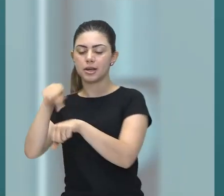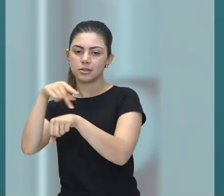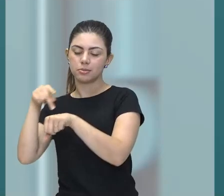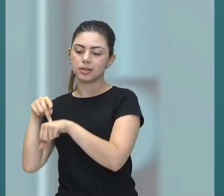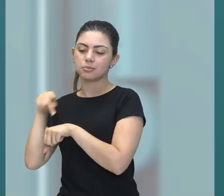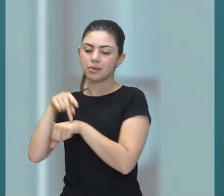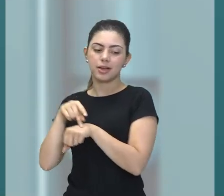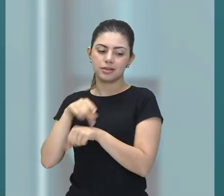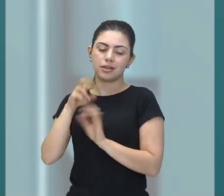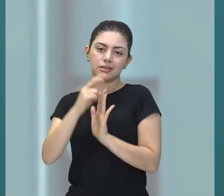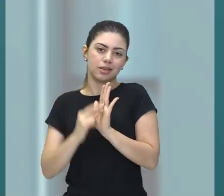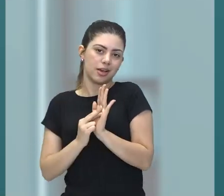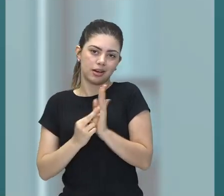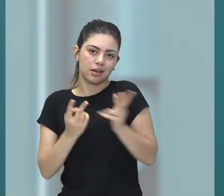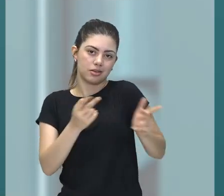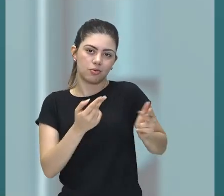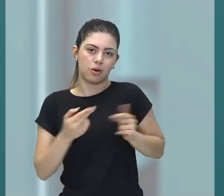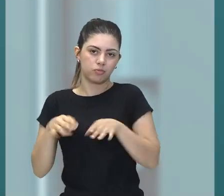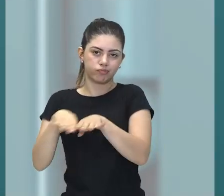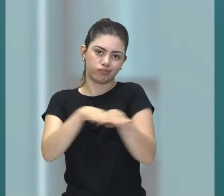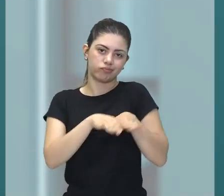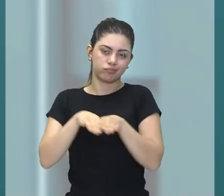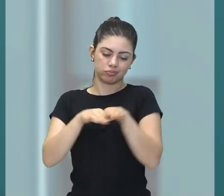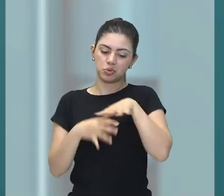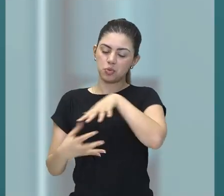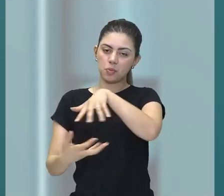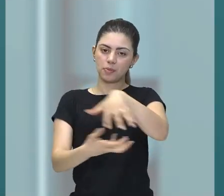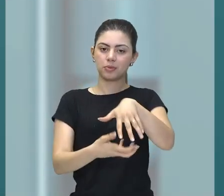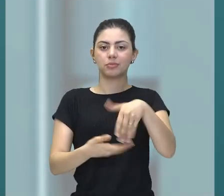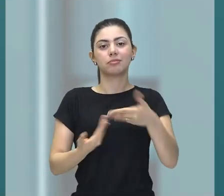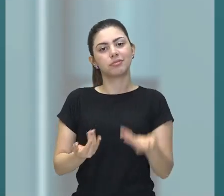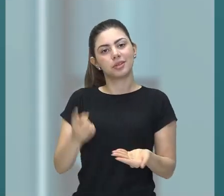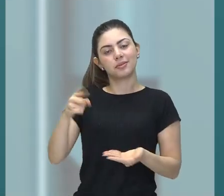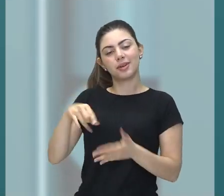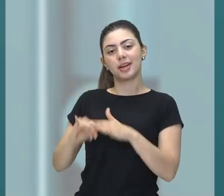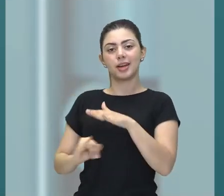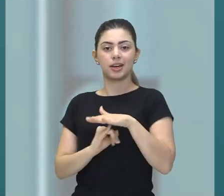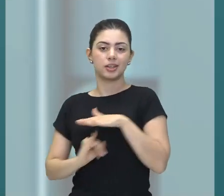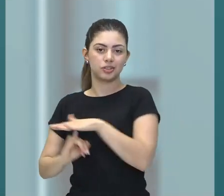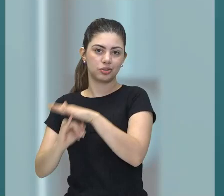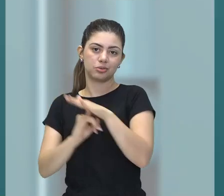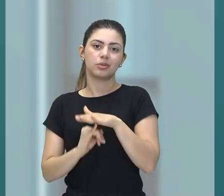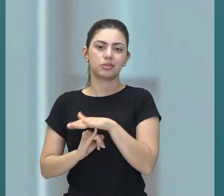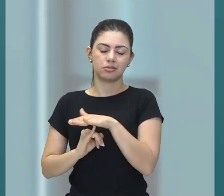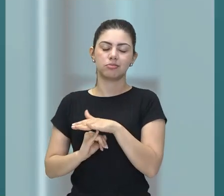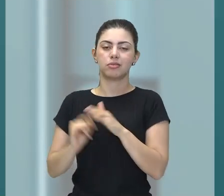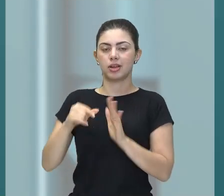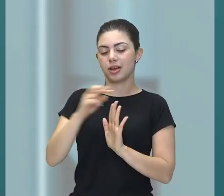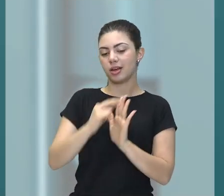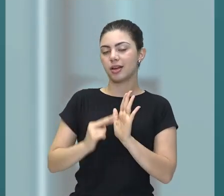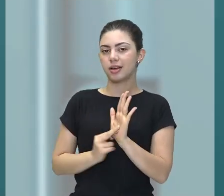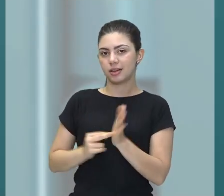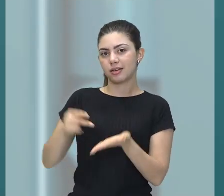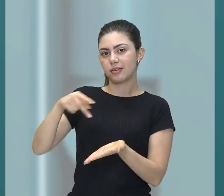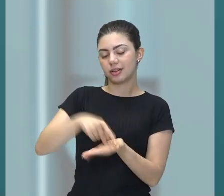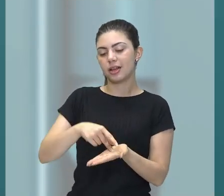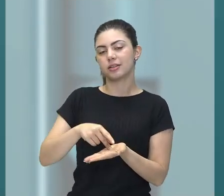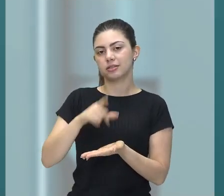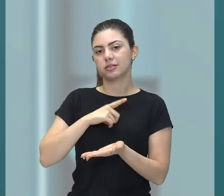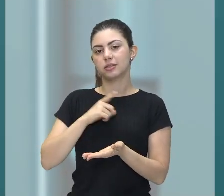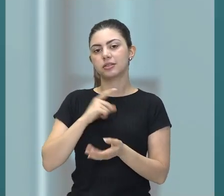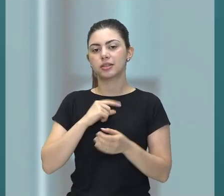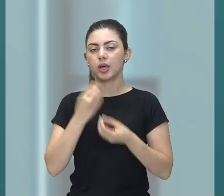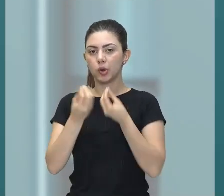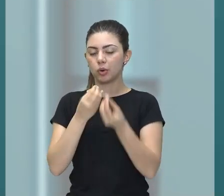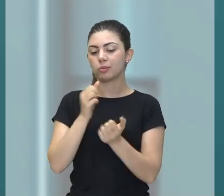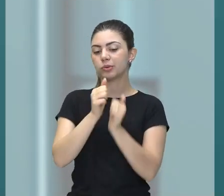outros lugares no mundo. Isso é a institucionalização e a oficialização, a padronização de